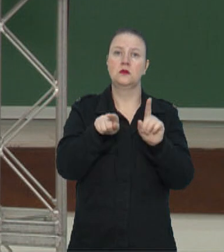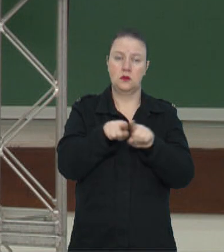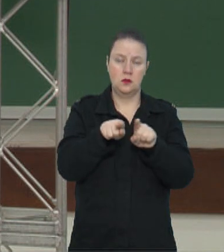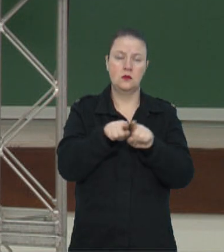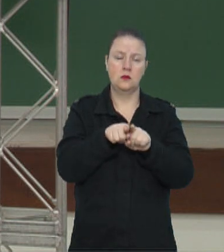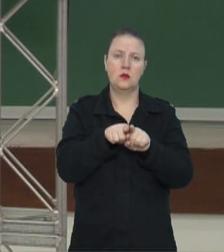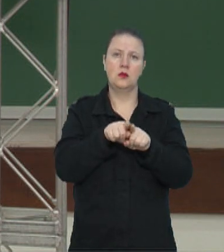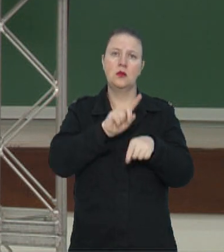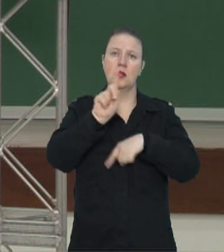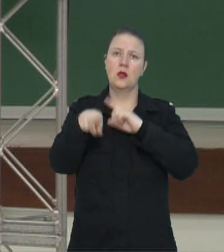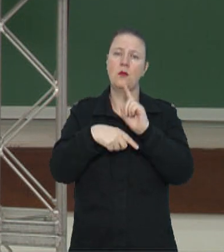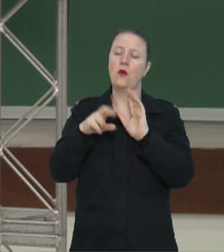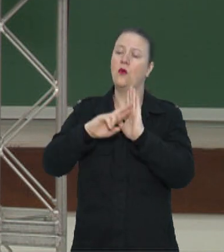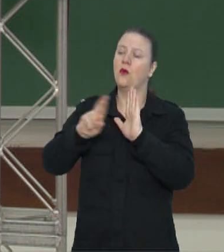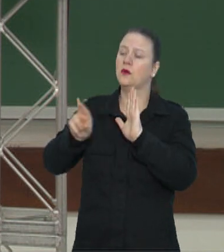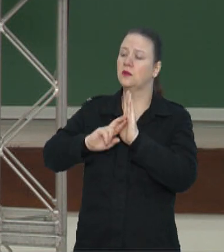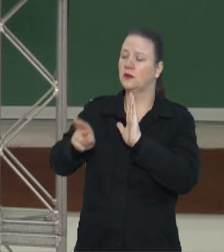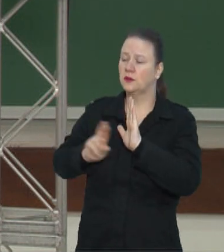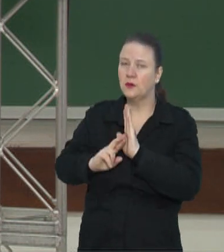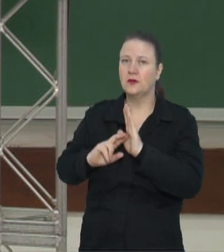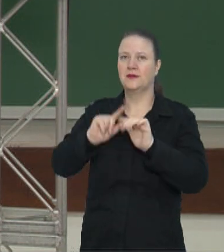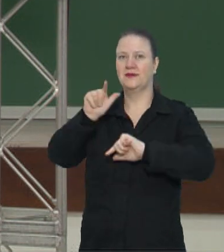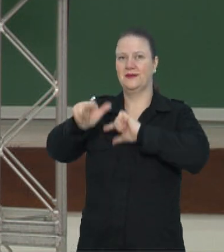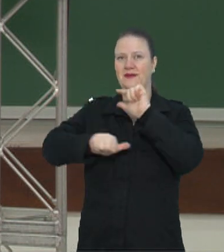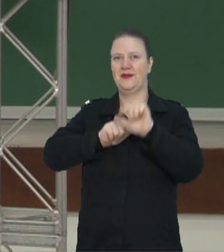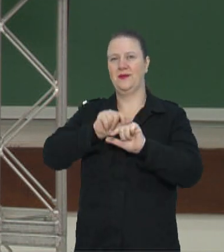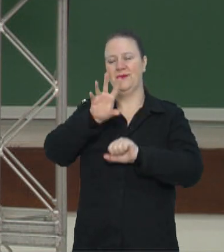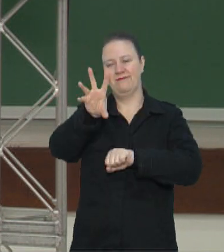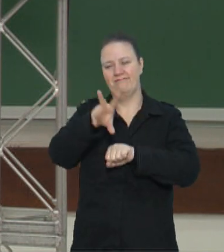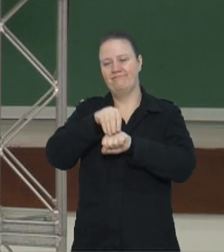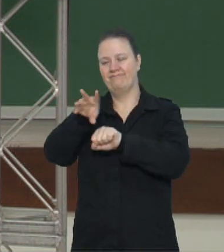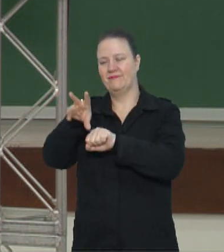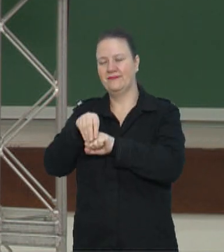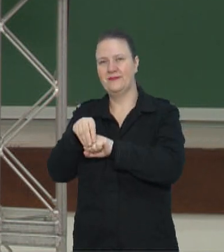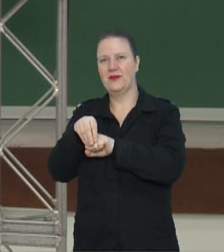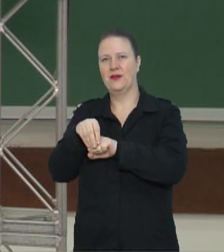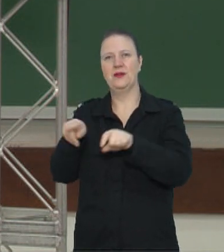ver o resultado desse trabalho e do conhecimento que vocês estão construindo, do